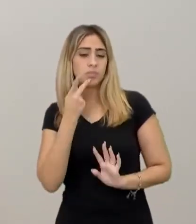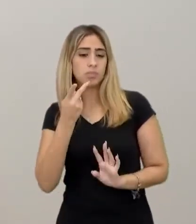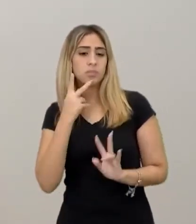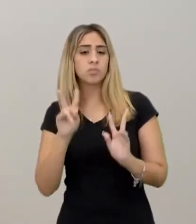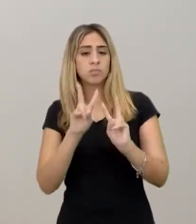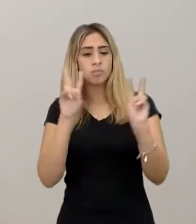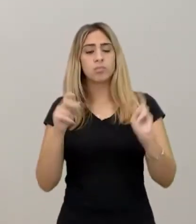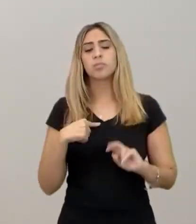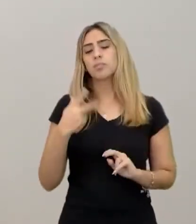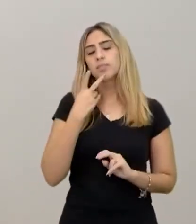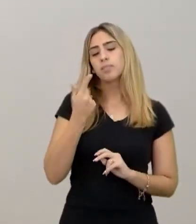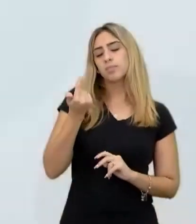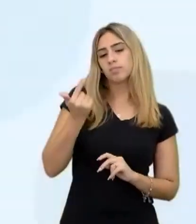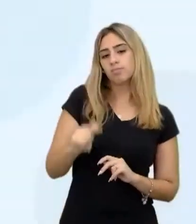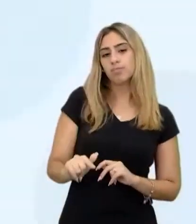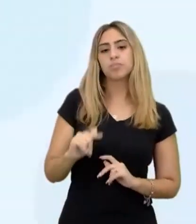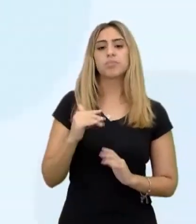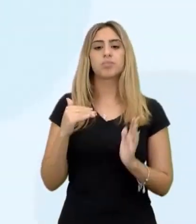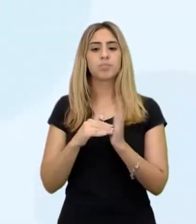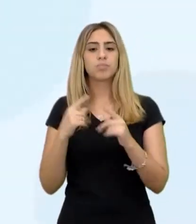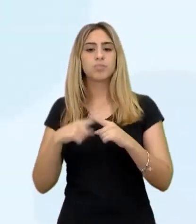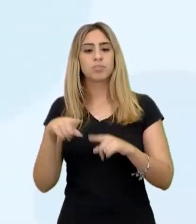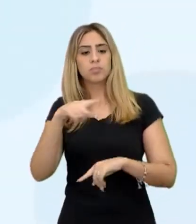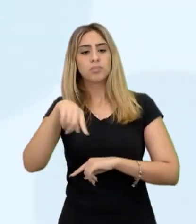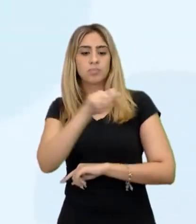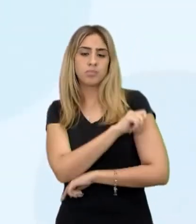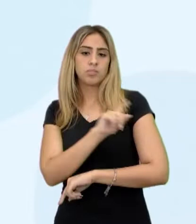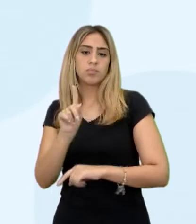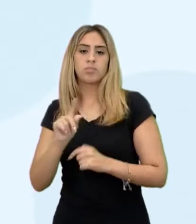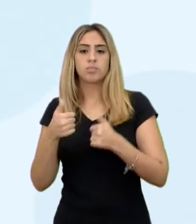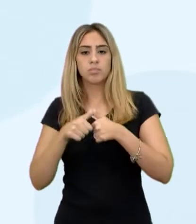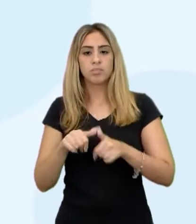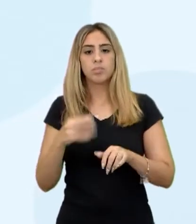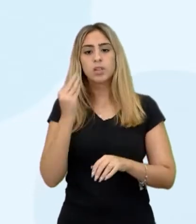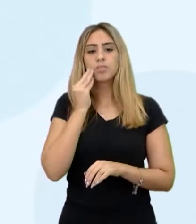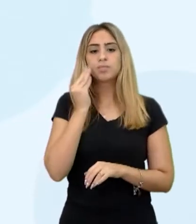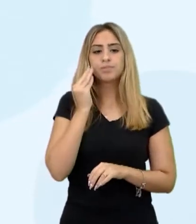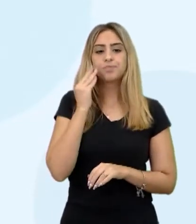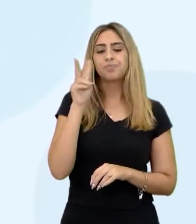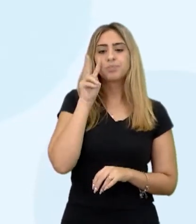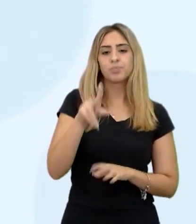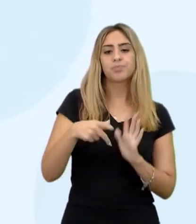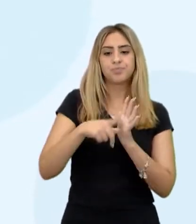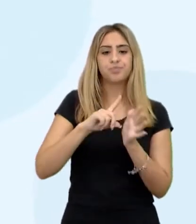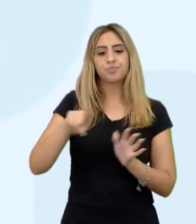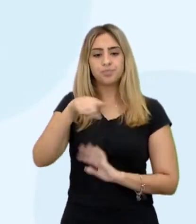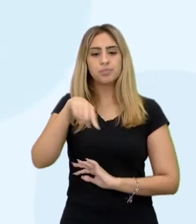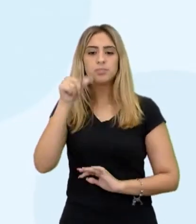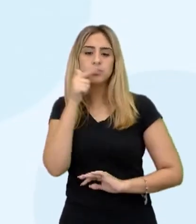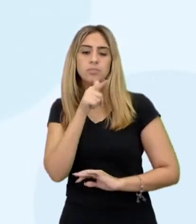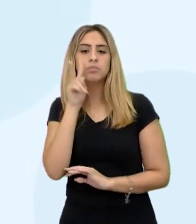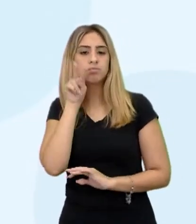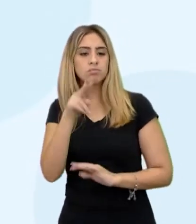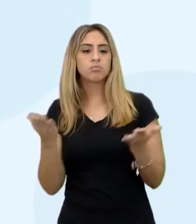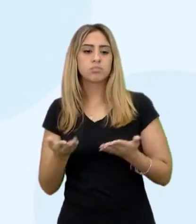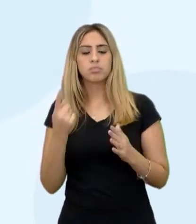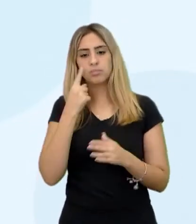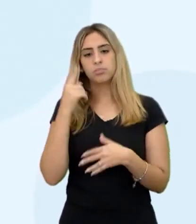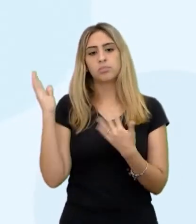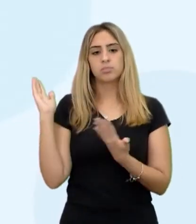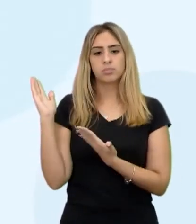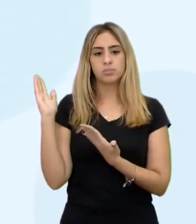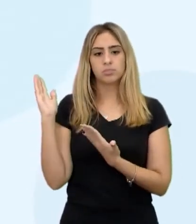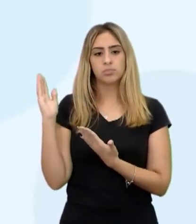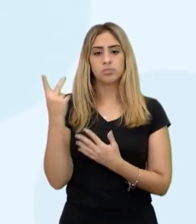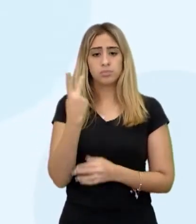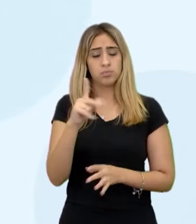mas eu vou falar mais uma vez, até para que aqueles alunos que não tiveram oportunidade de ver antes, que eles consigam ver agora. Então, olha só, o